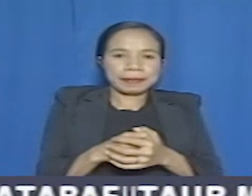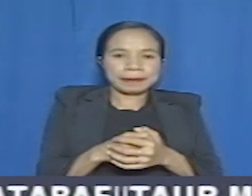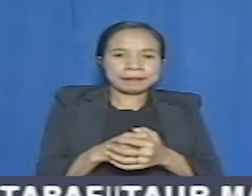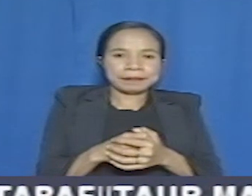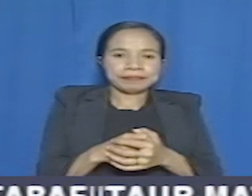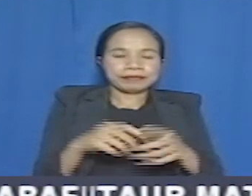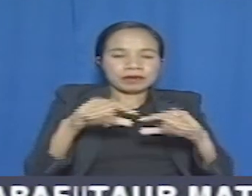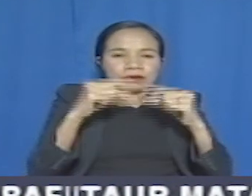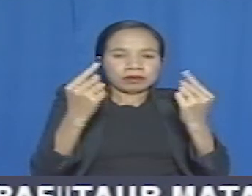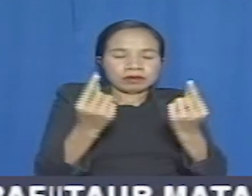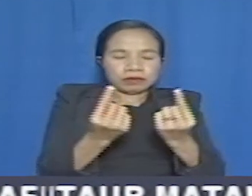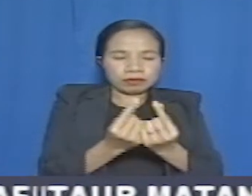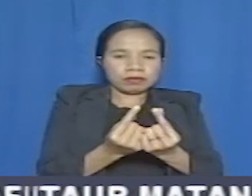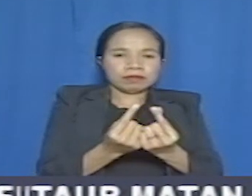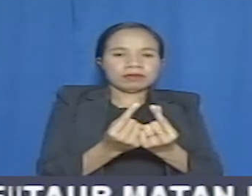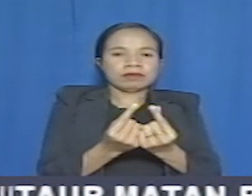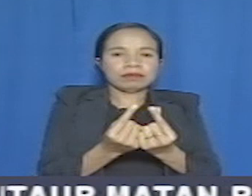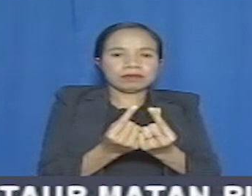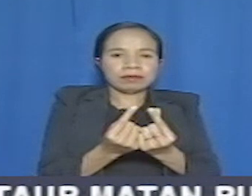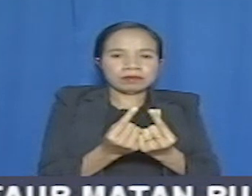arte marciais para arte marciais,